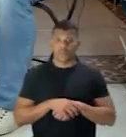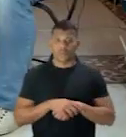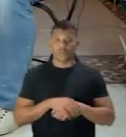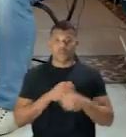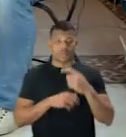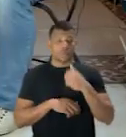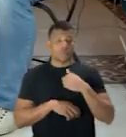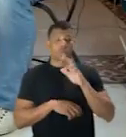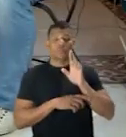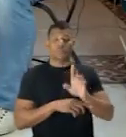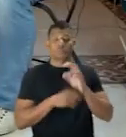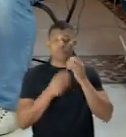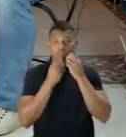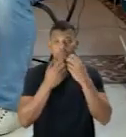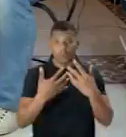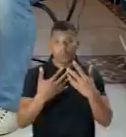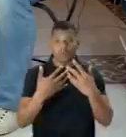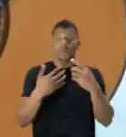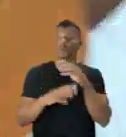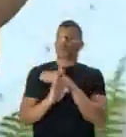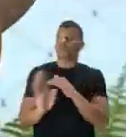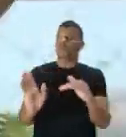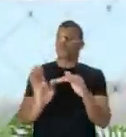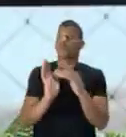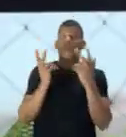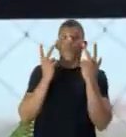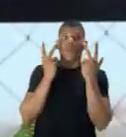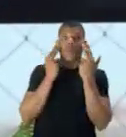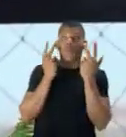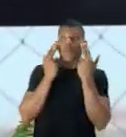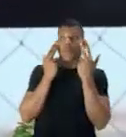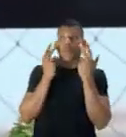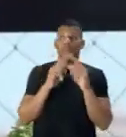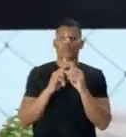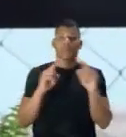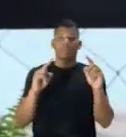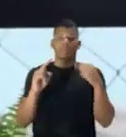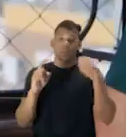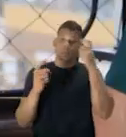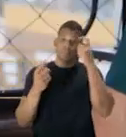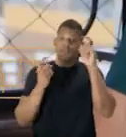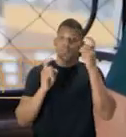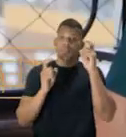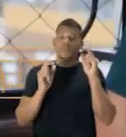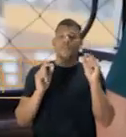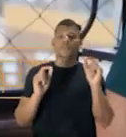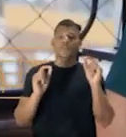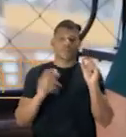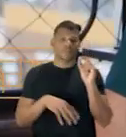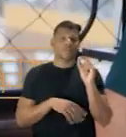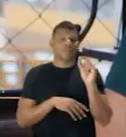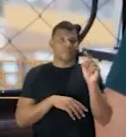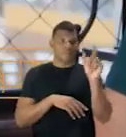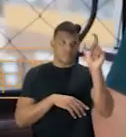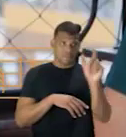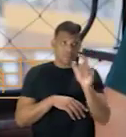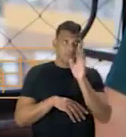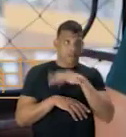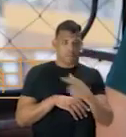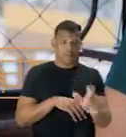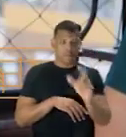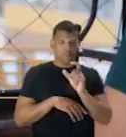Estou bem e tudo está normal, apesar do mal que você me causou.